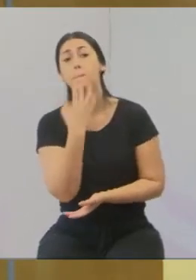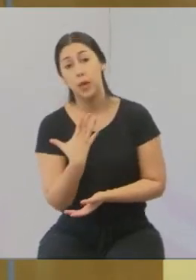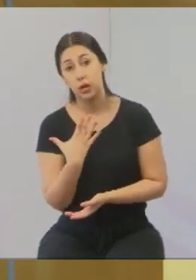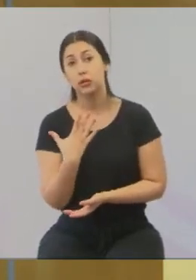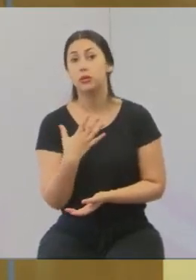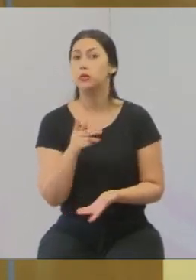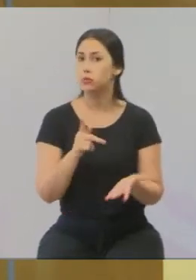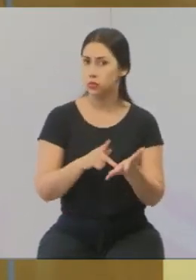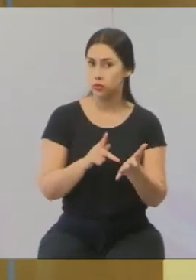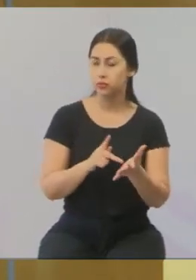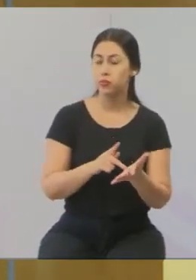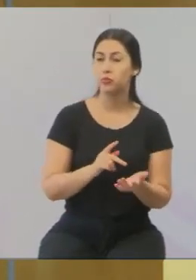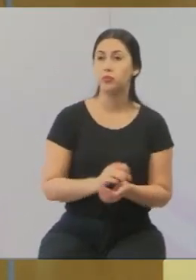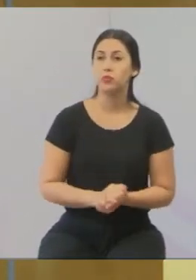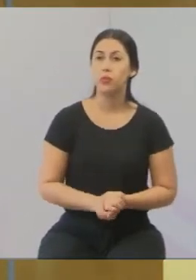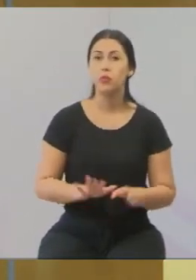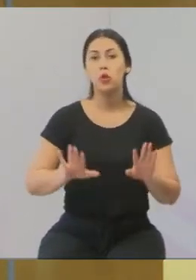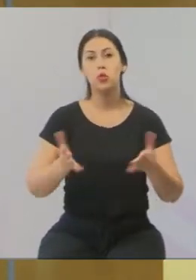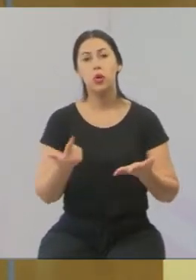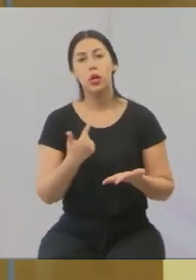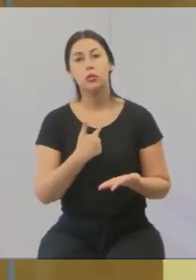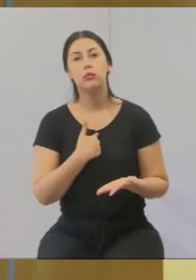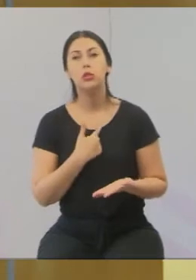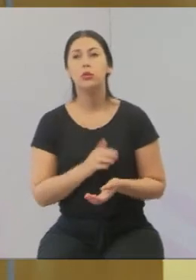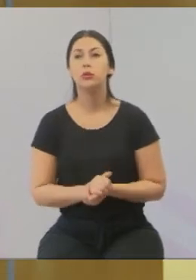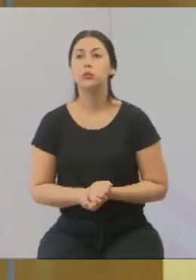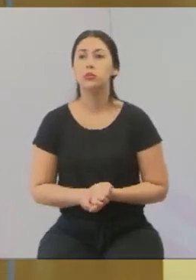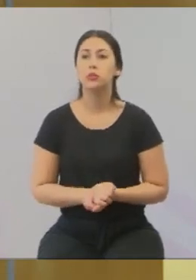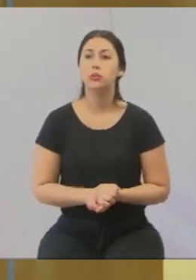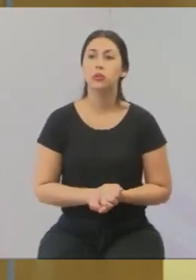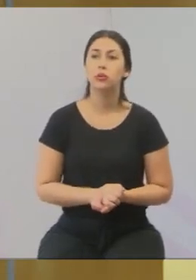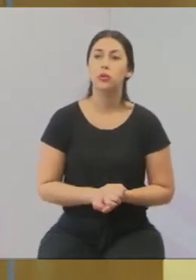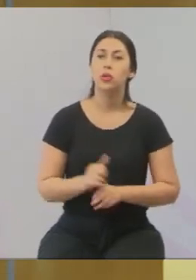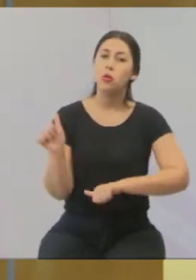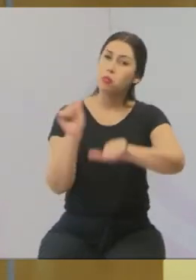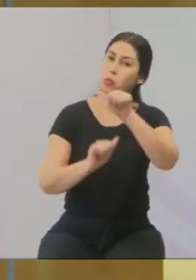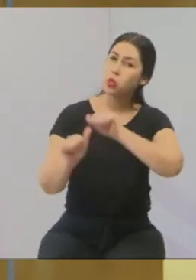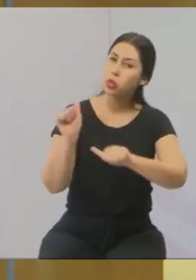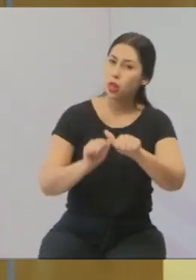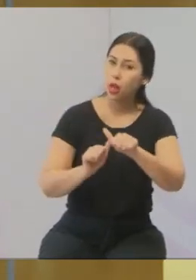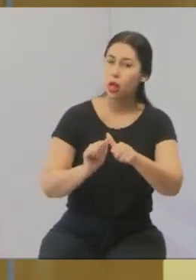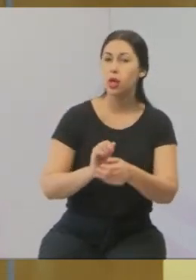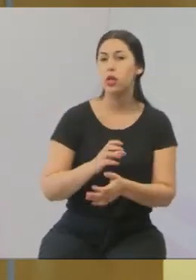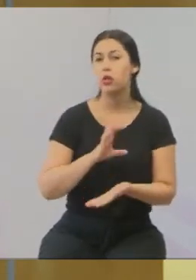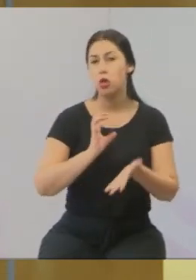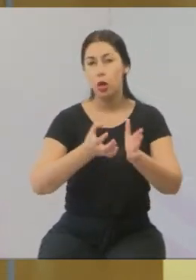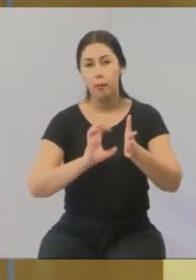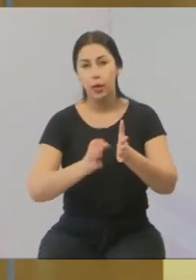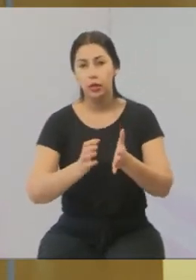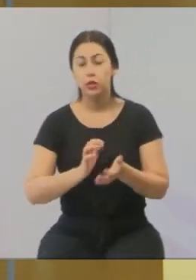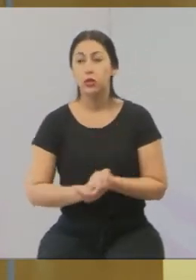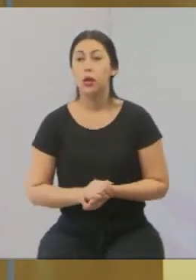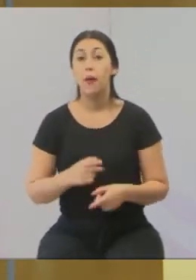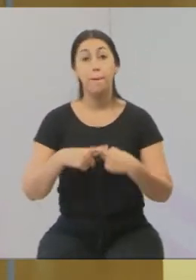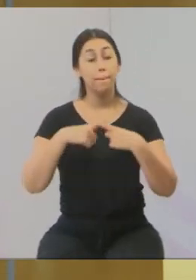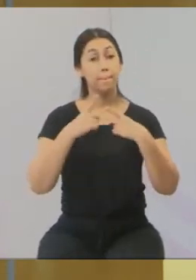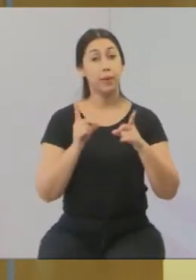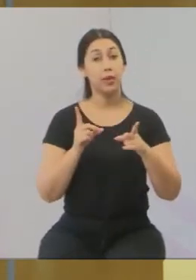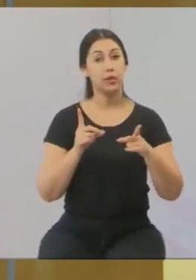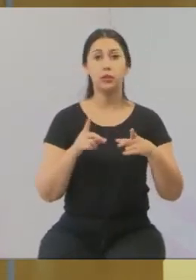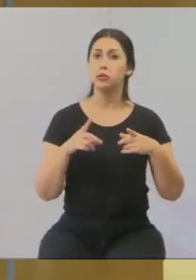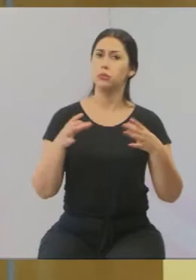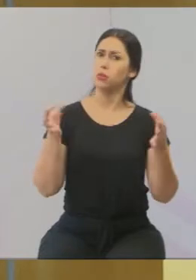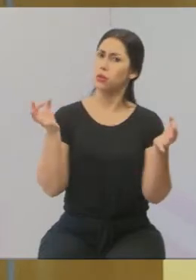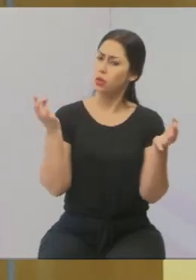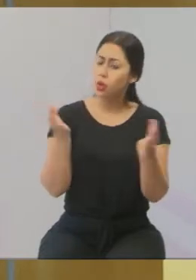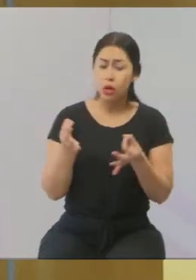quando fiz aqui uma briga, eu não sou mais esse governo, não estou aqui para defender, não sou procurador, mas é uma questão de coerência. Eu